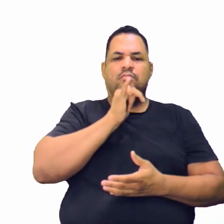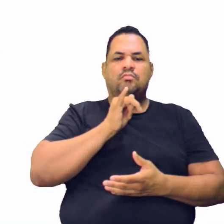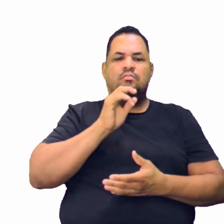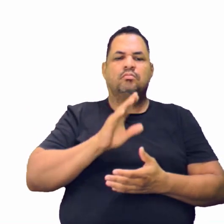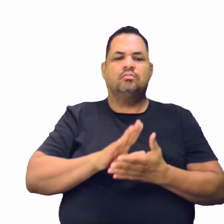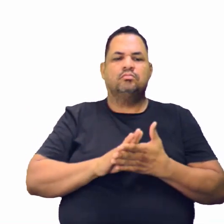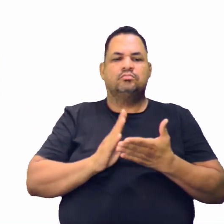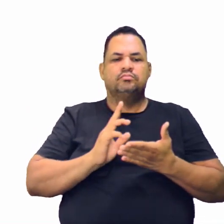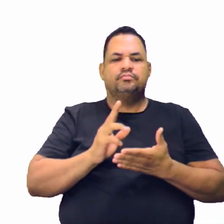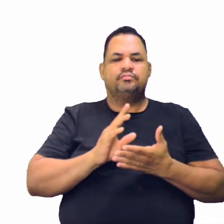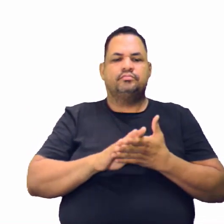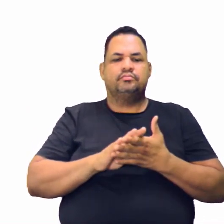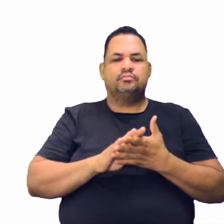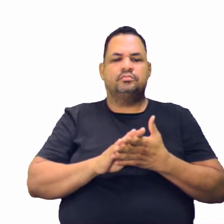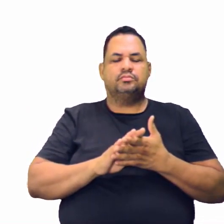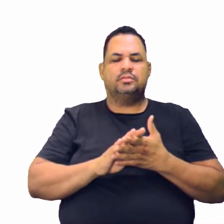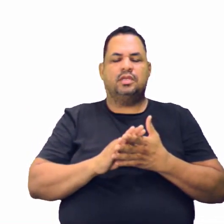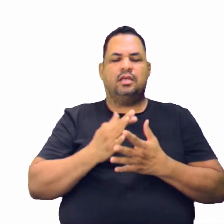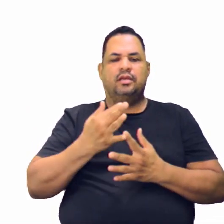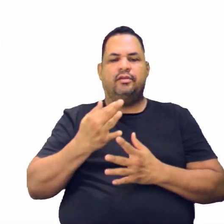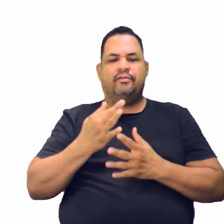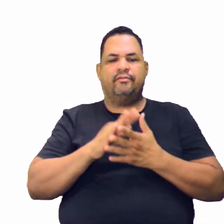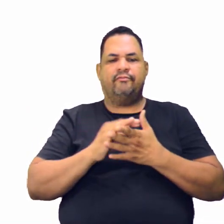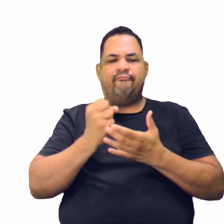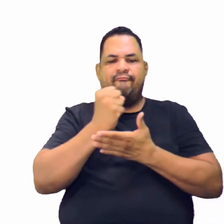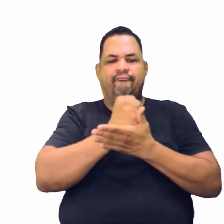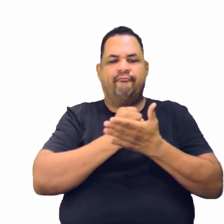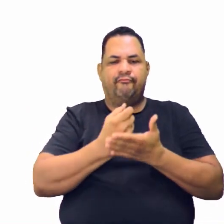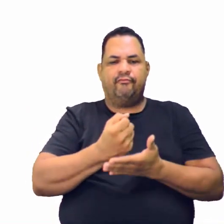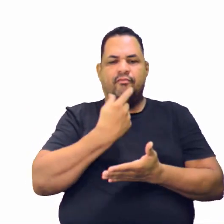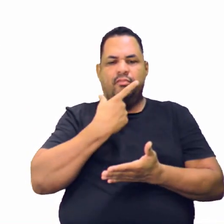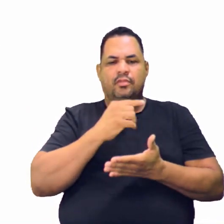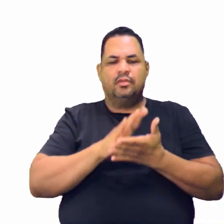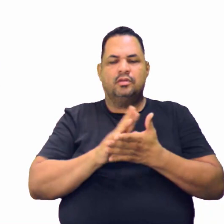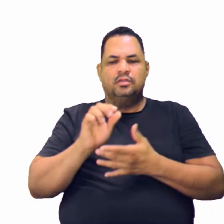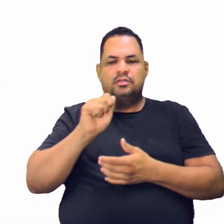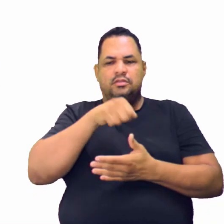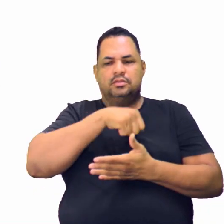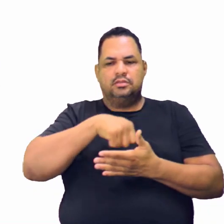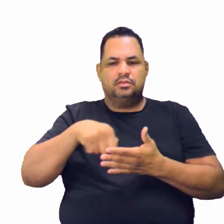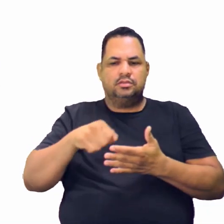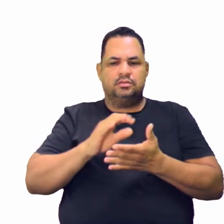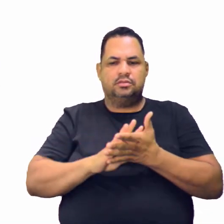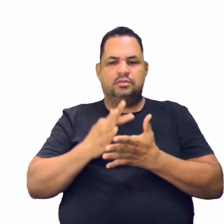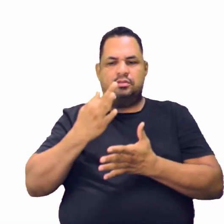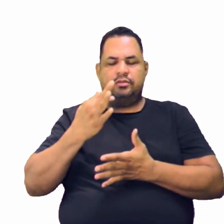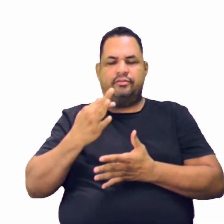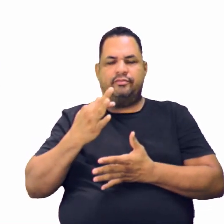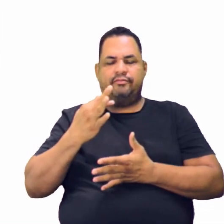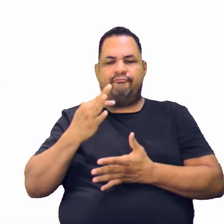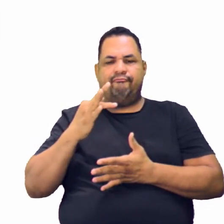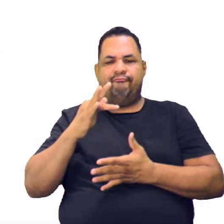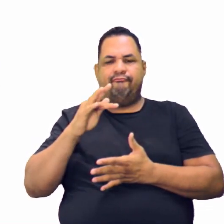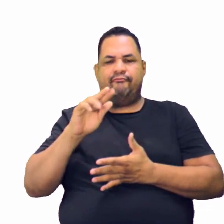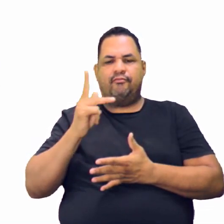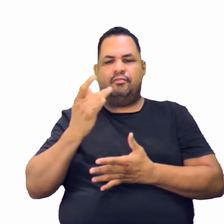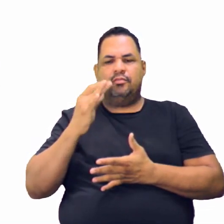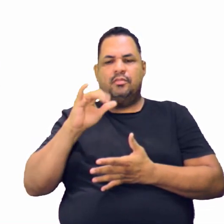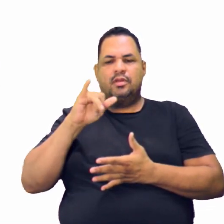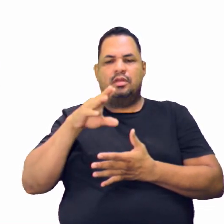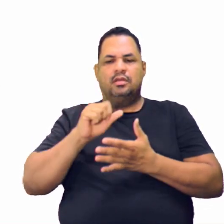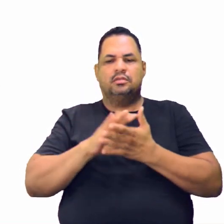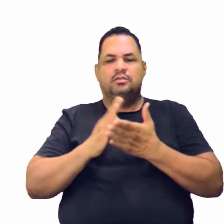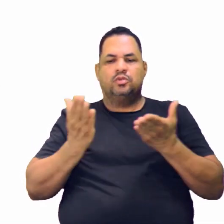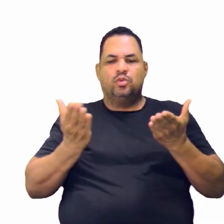direto aqui, foi farmácia, que antigamente era escrita com quê? Com PH, e agora é escrita com S. Então, a gente fala